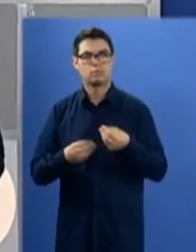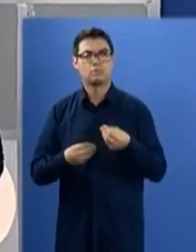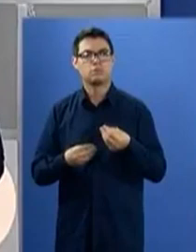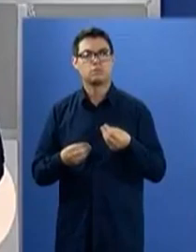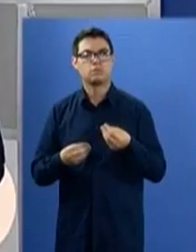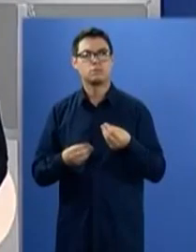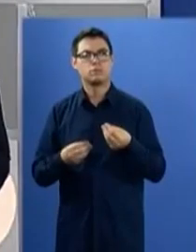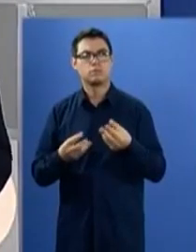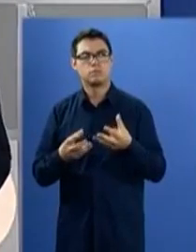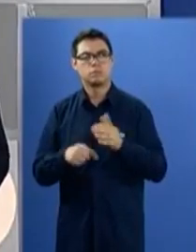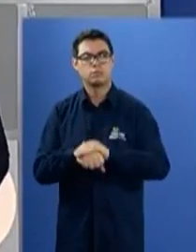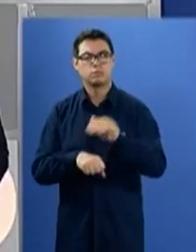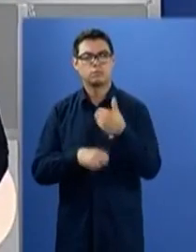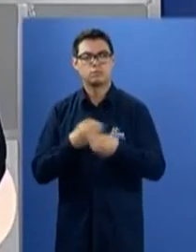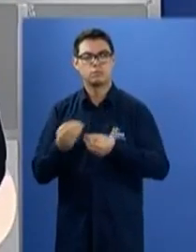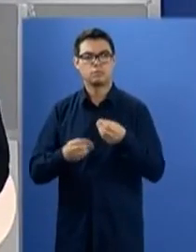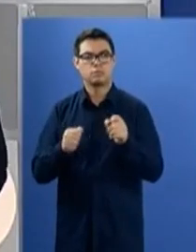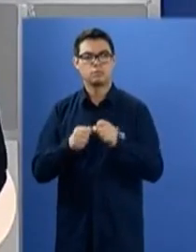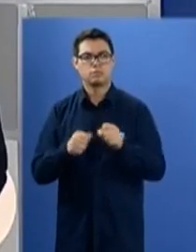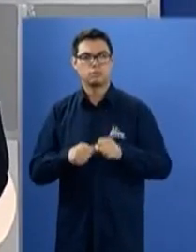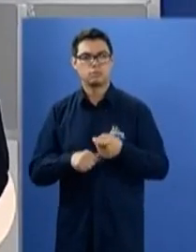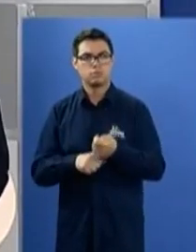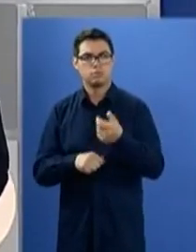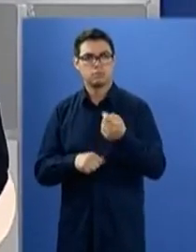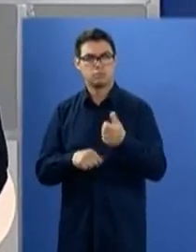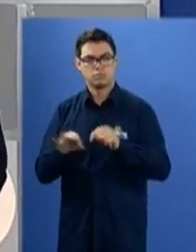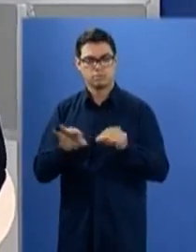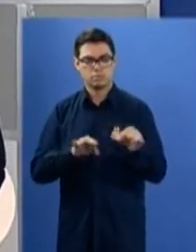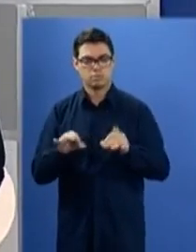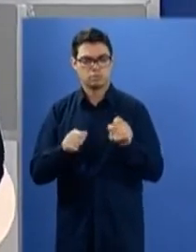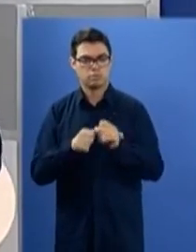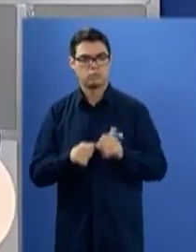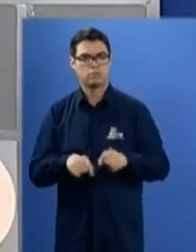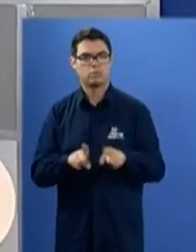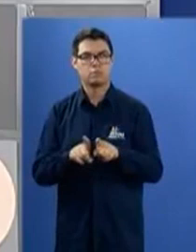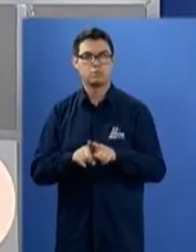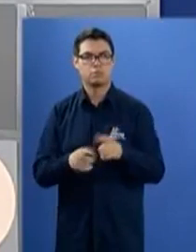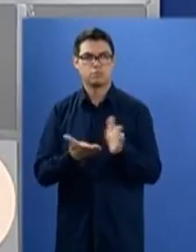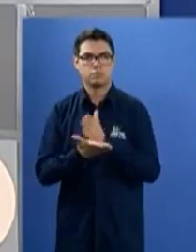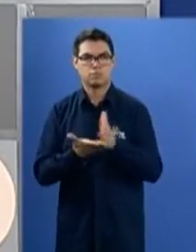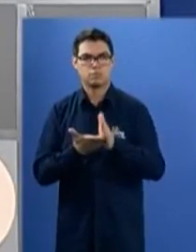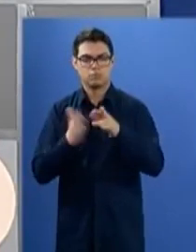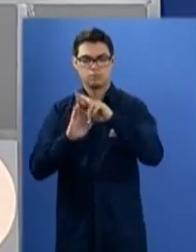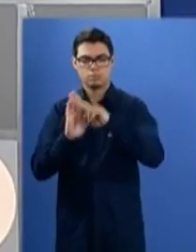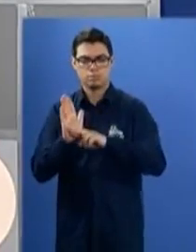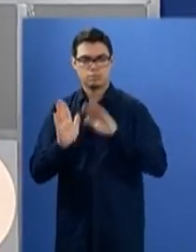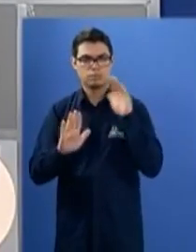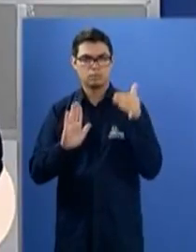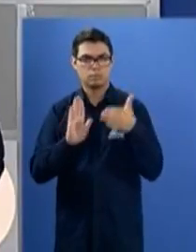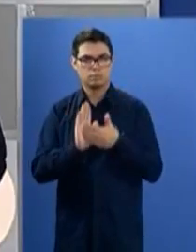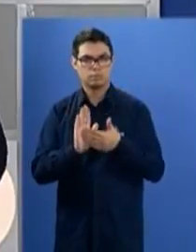exageradamente muitos ou demasiadamente poucos elementos. Algumas regras gerais para